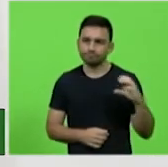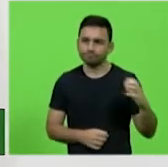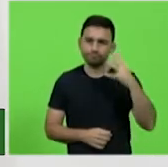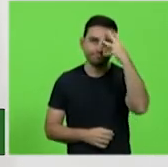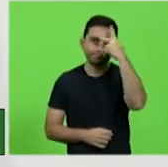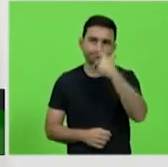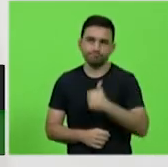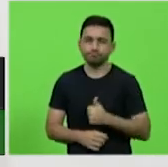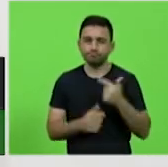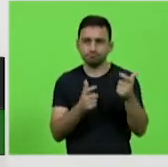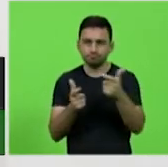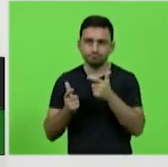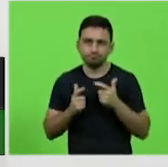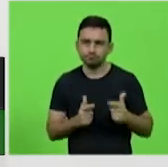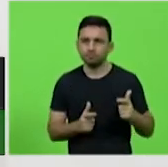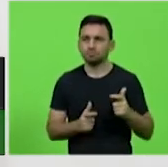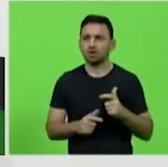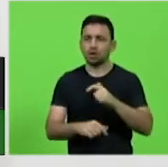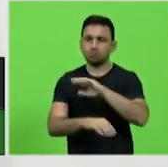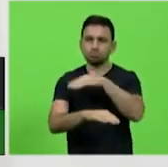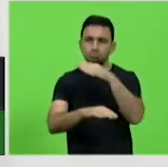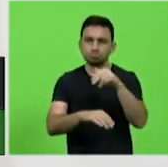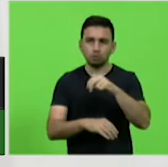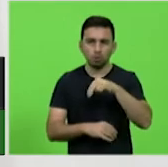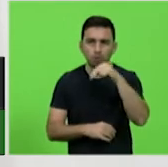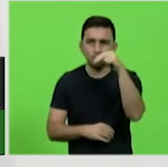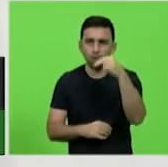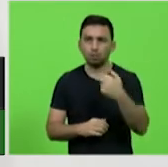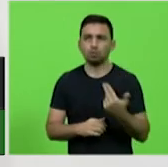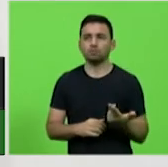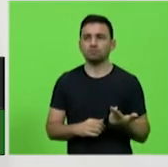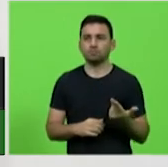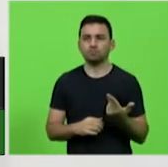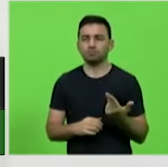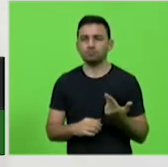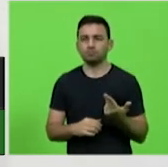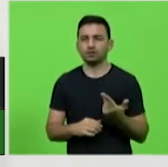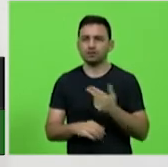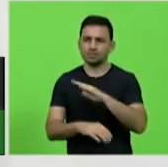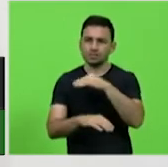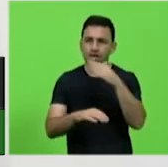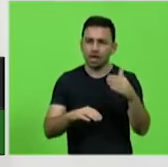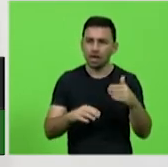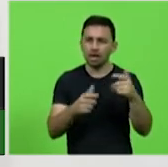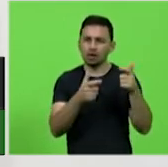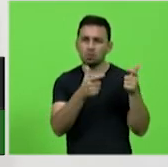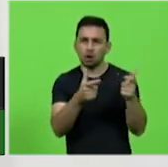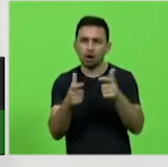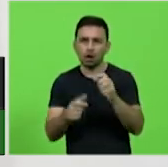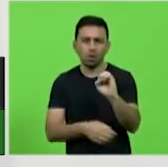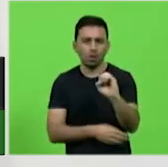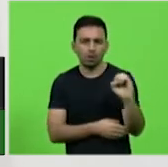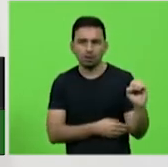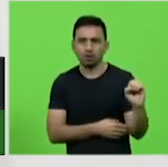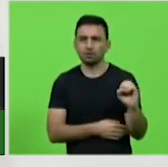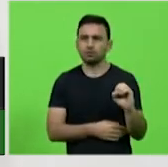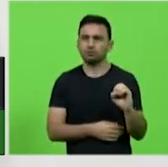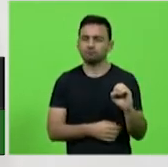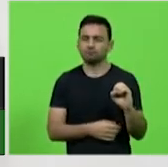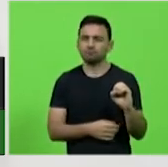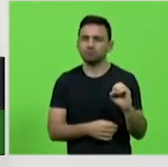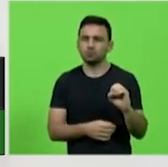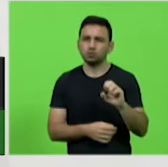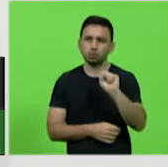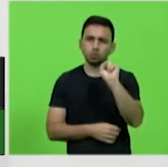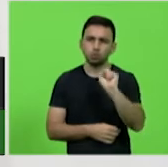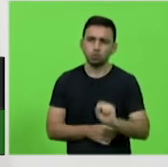as regiões, do Planalto Norte, da Serra, do Oeste, do Meio Oeste, do Vale, do Sul,